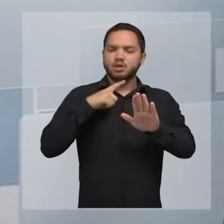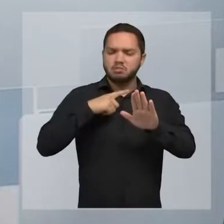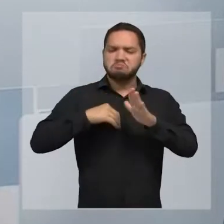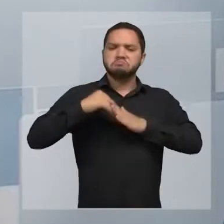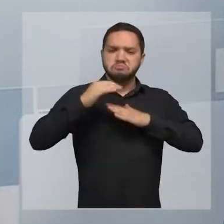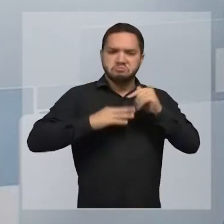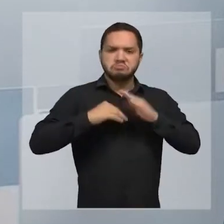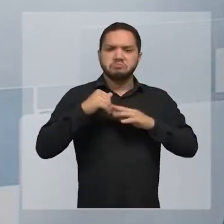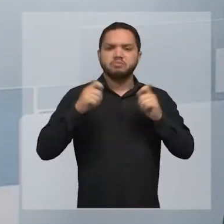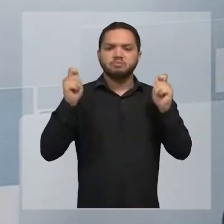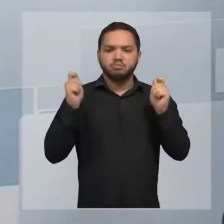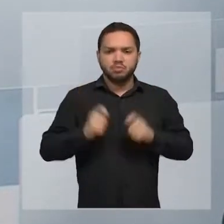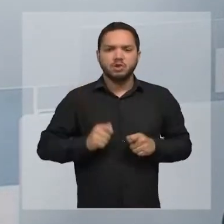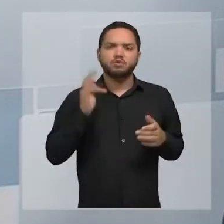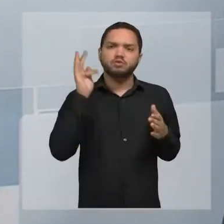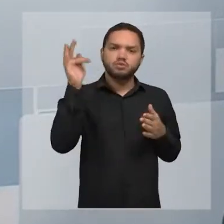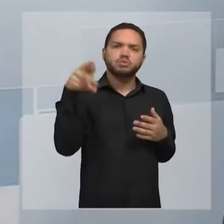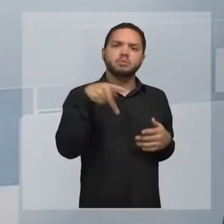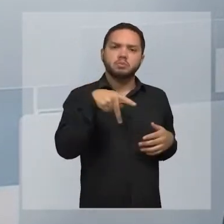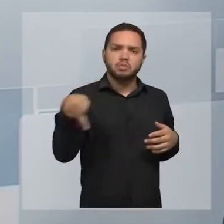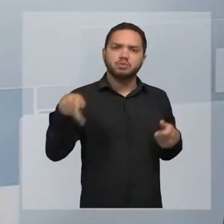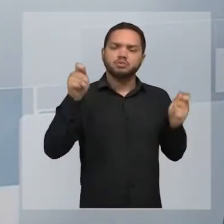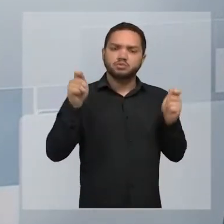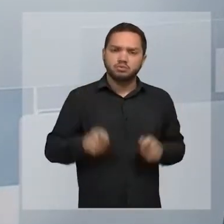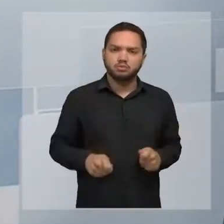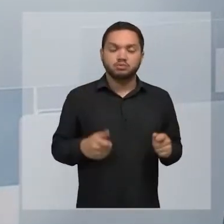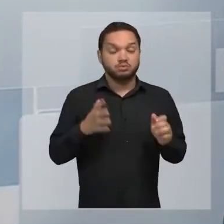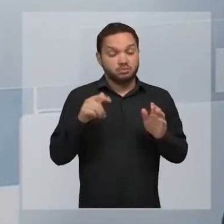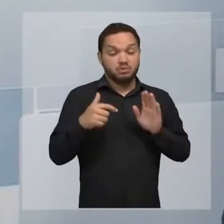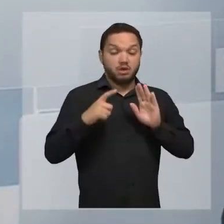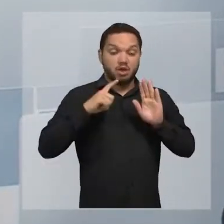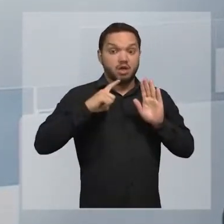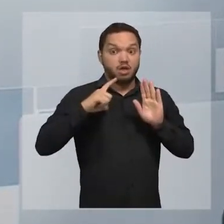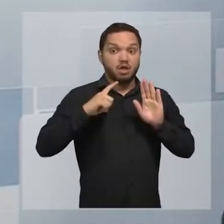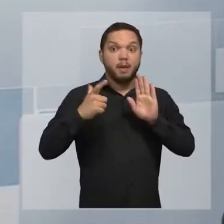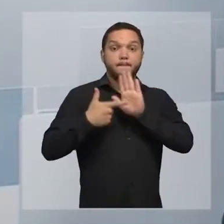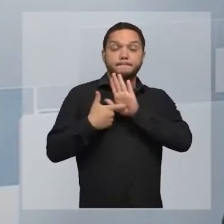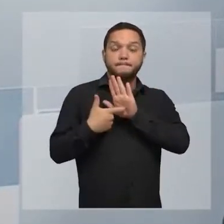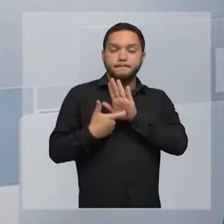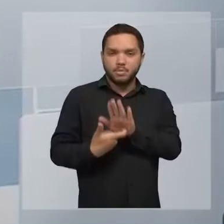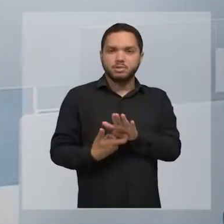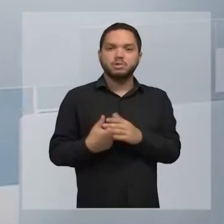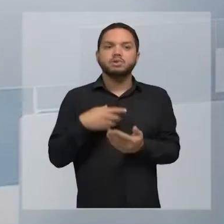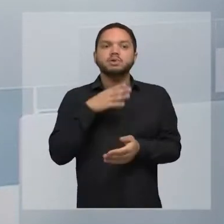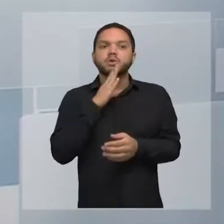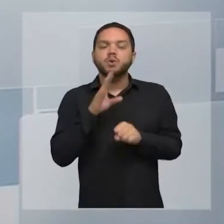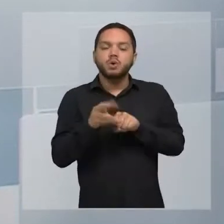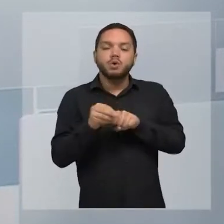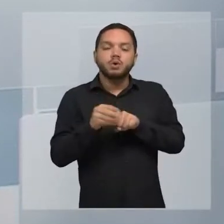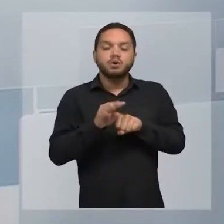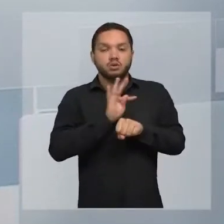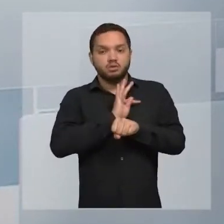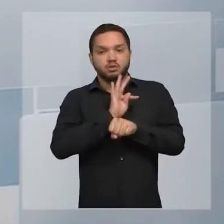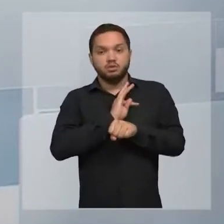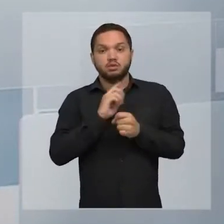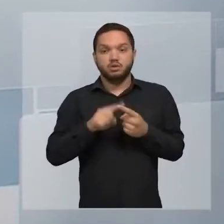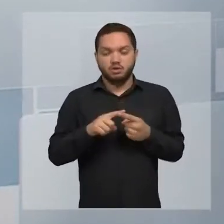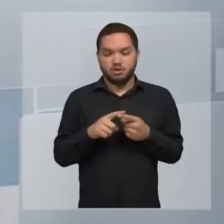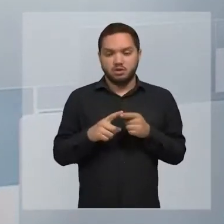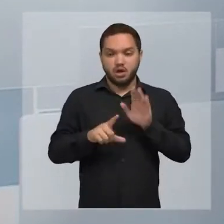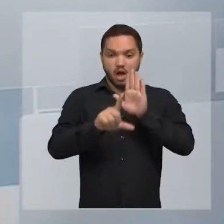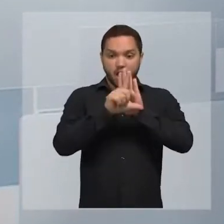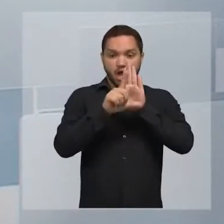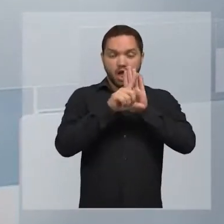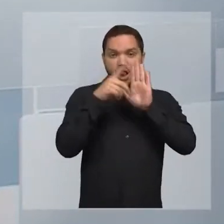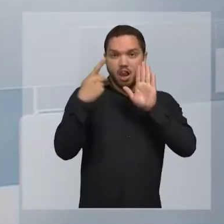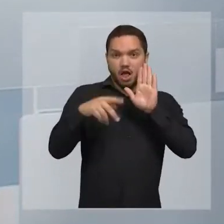está preparado para administrar futuramente o Brasil, já demonstrando que tem conhecimento técnico